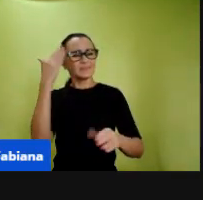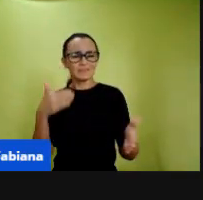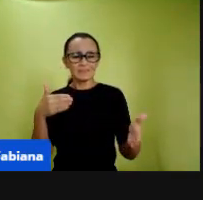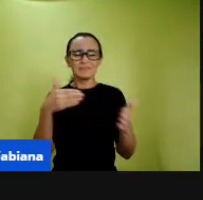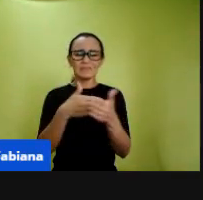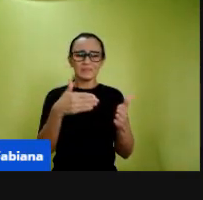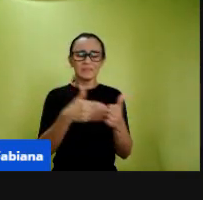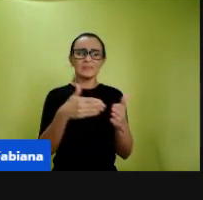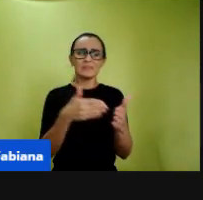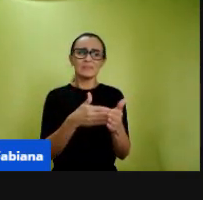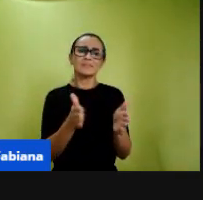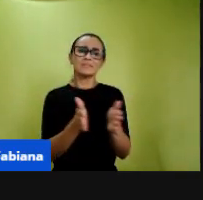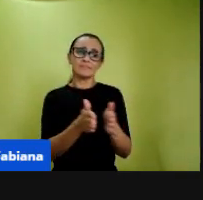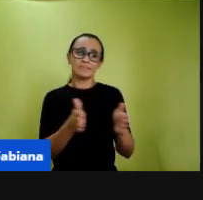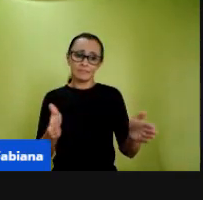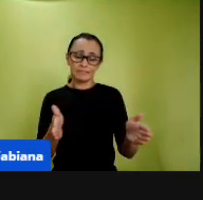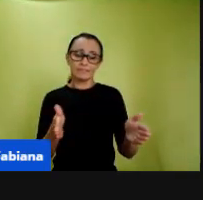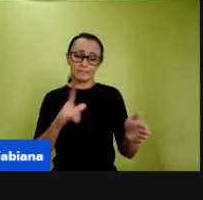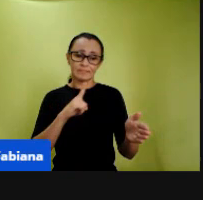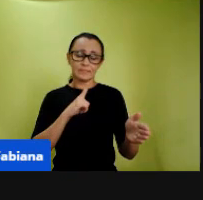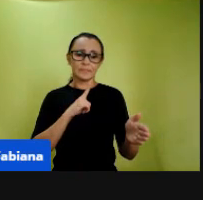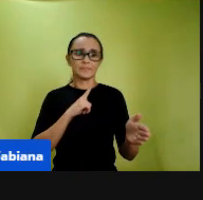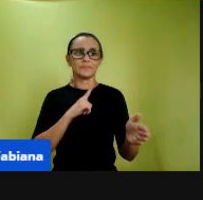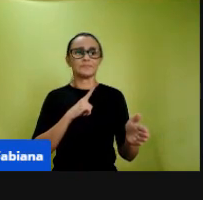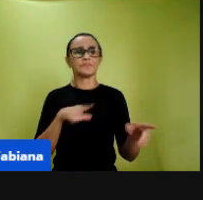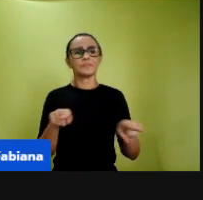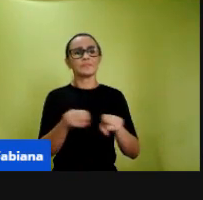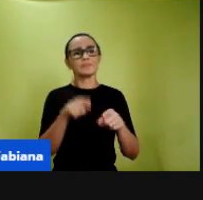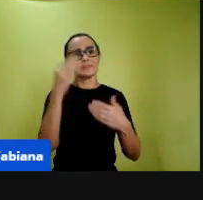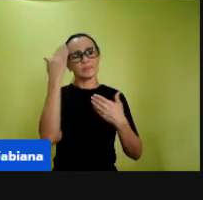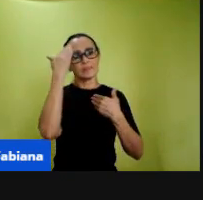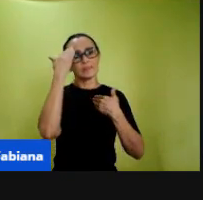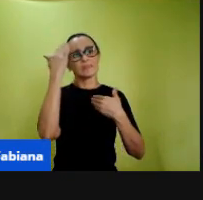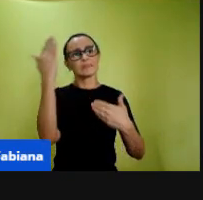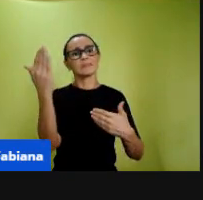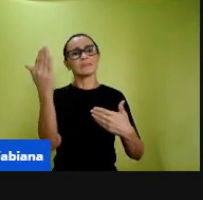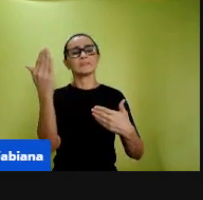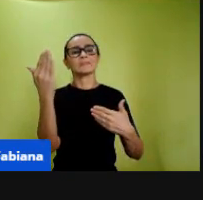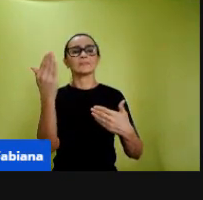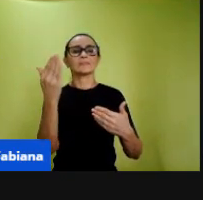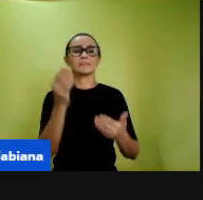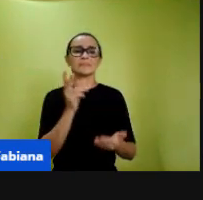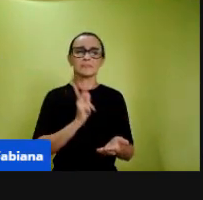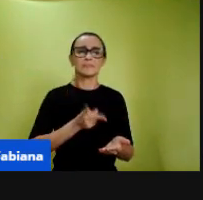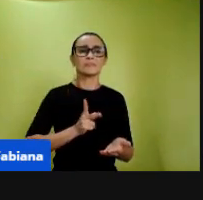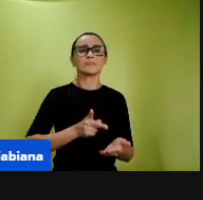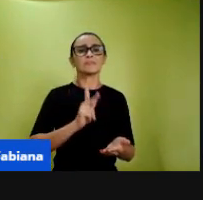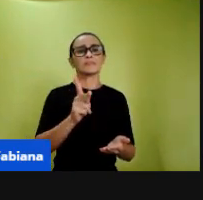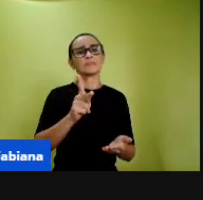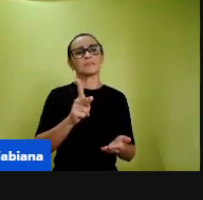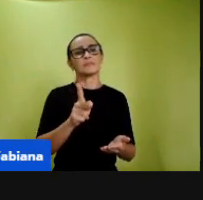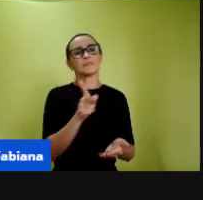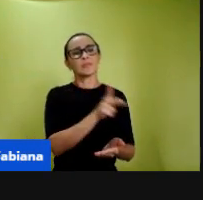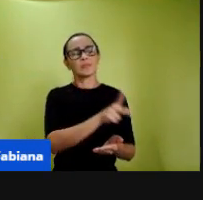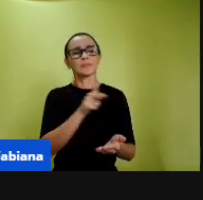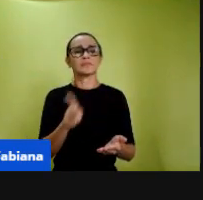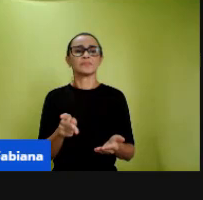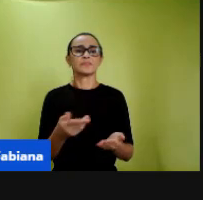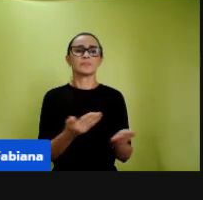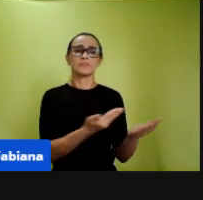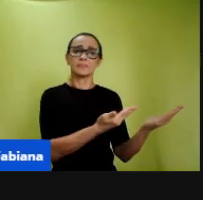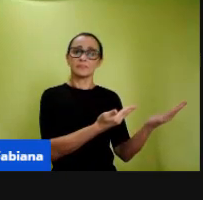vivemos. O nosso agradecimento também se estende aos professores convidados